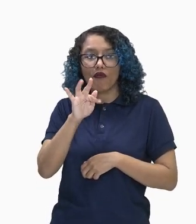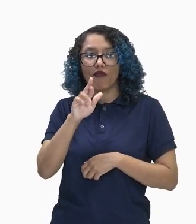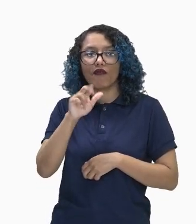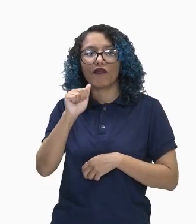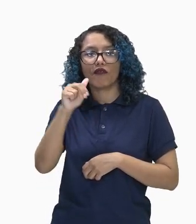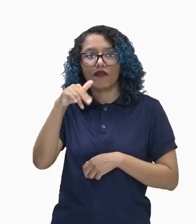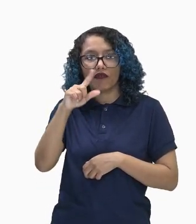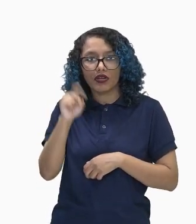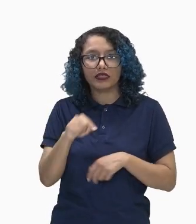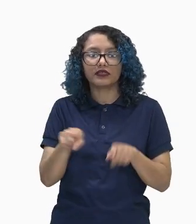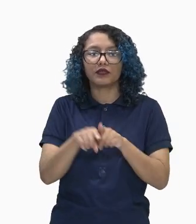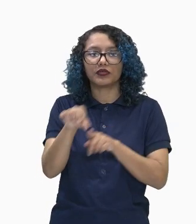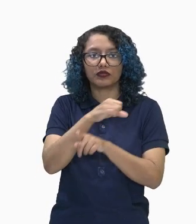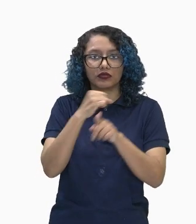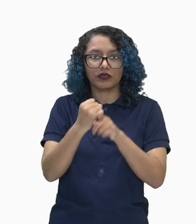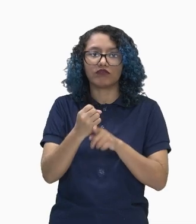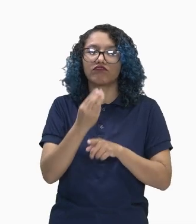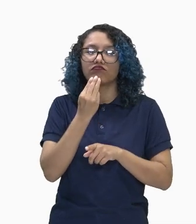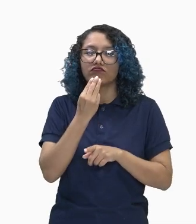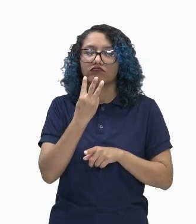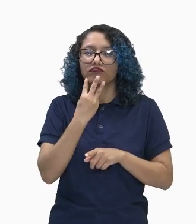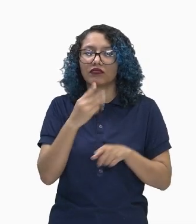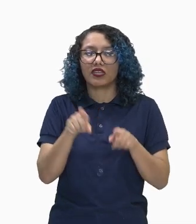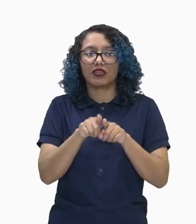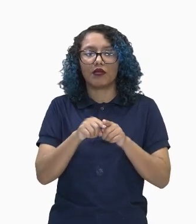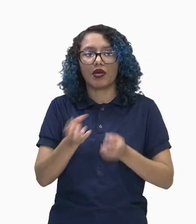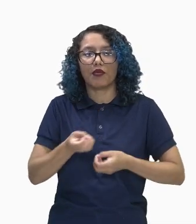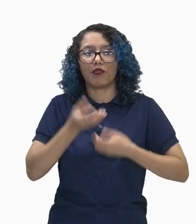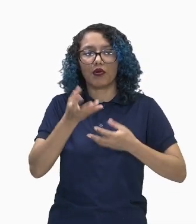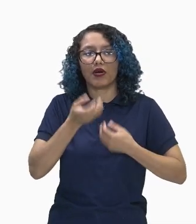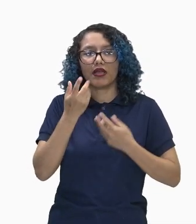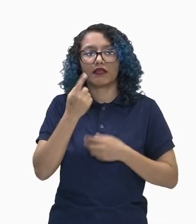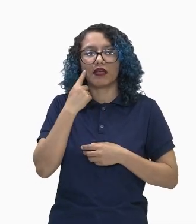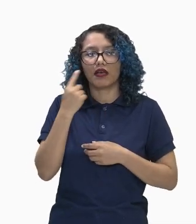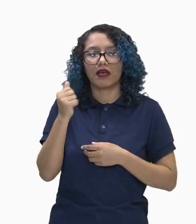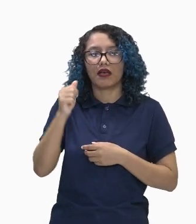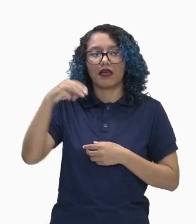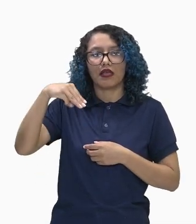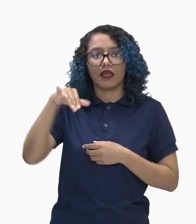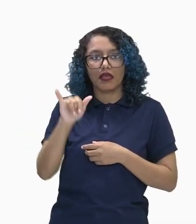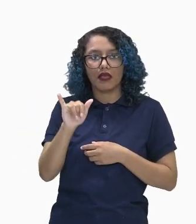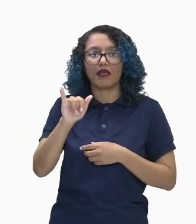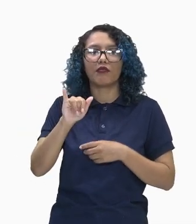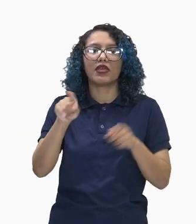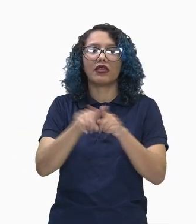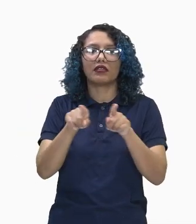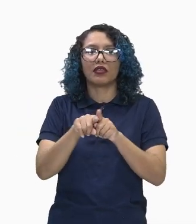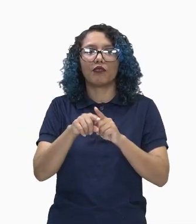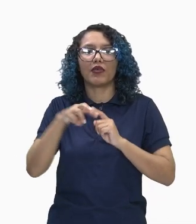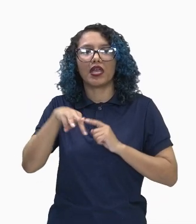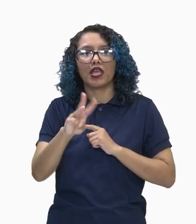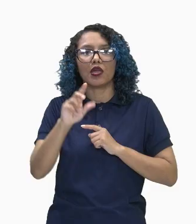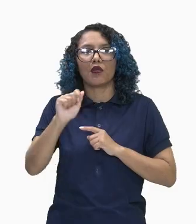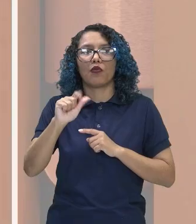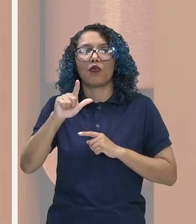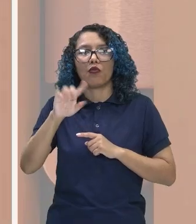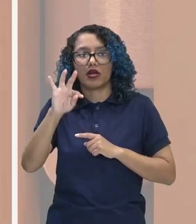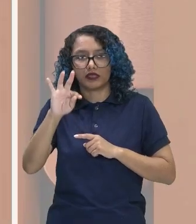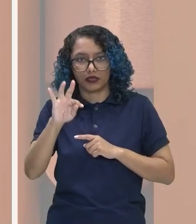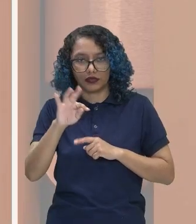Max Weber e os poetas M. Lowell e Walt Whitman. Não é isso? Muito